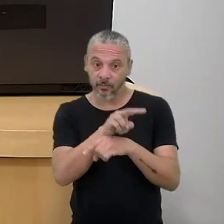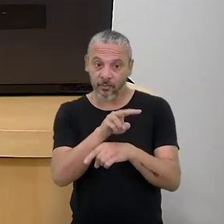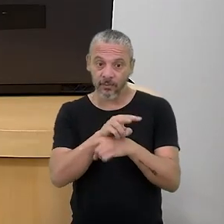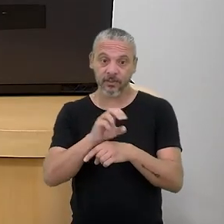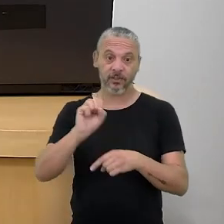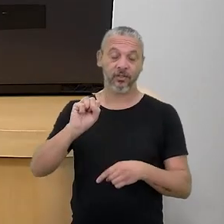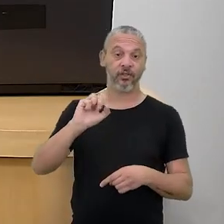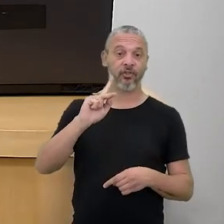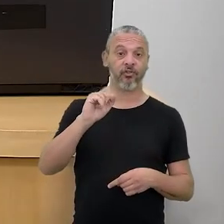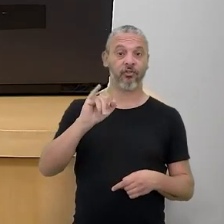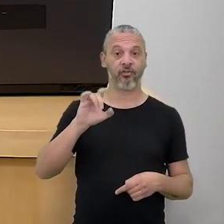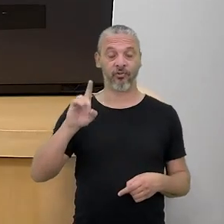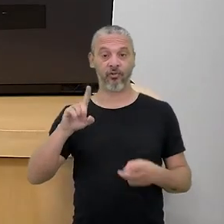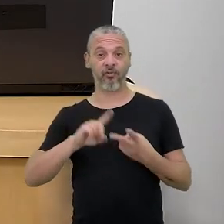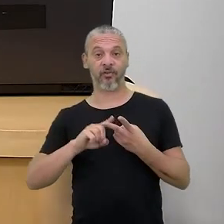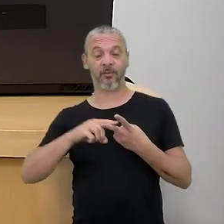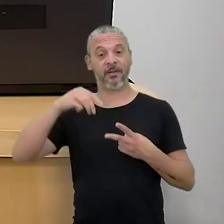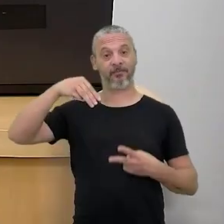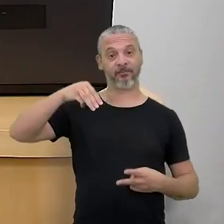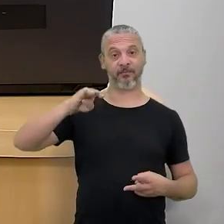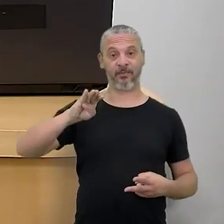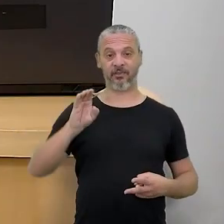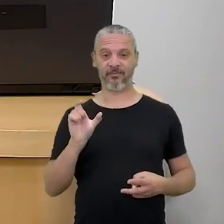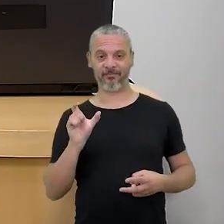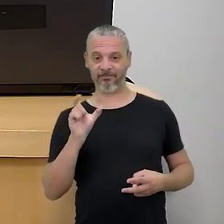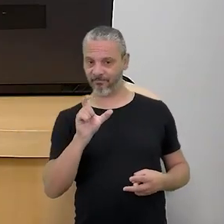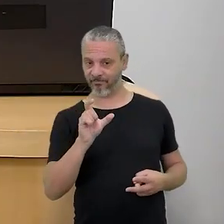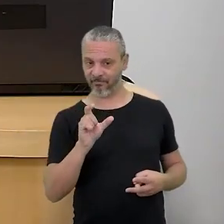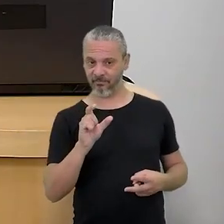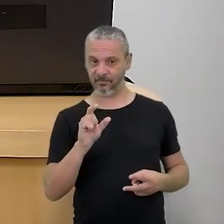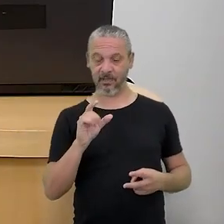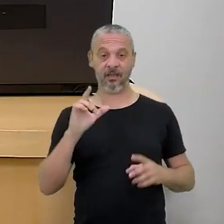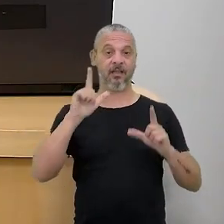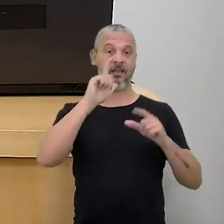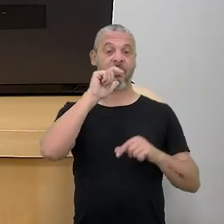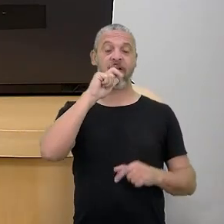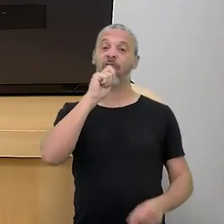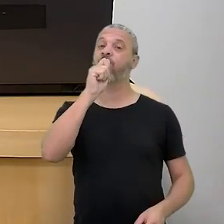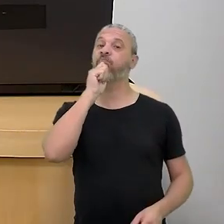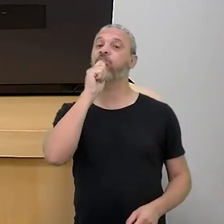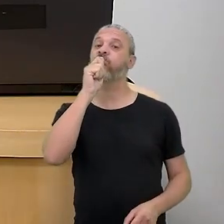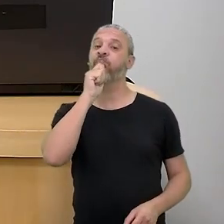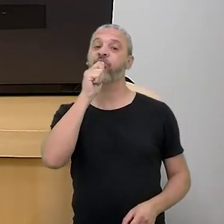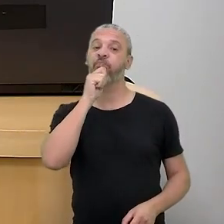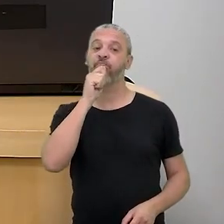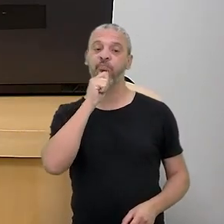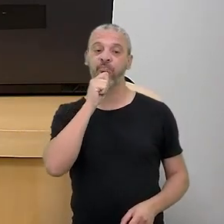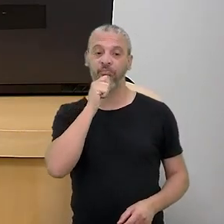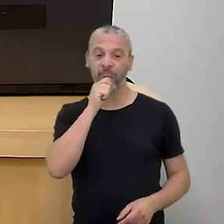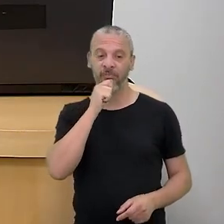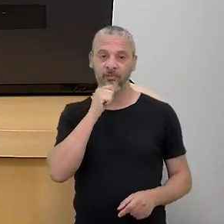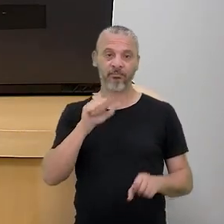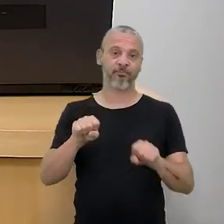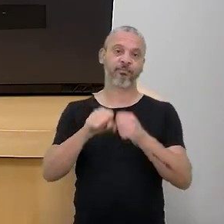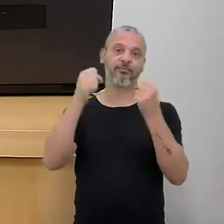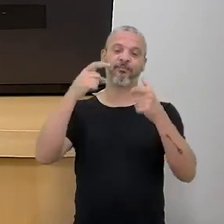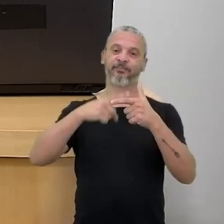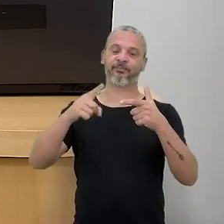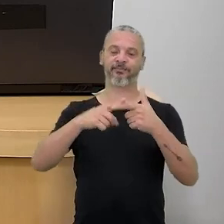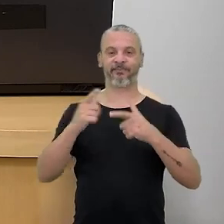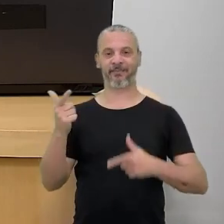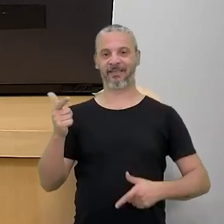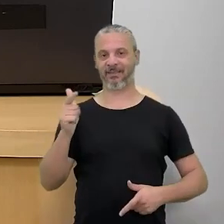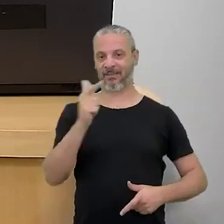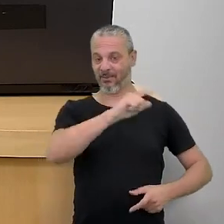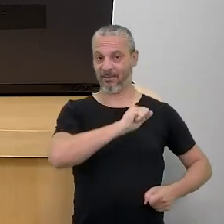shield e a microbit. Porque aí elas não vão ter contato com a água e não corre o risco de queimar nenhum componente.